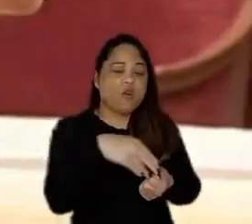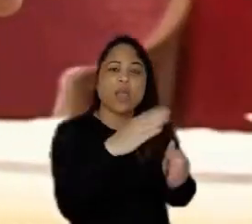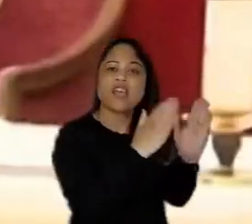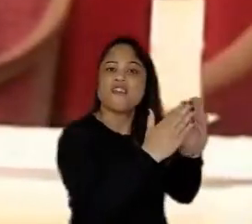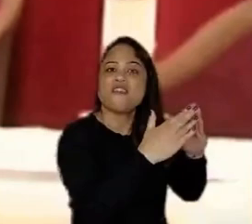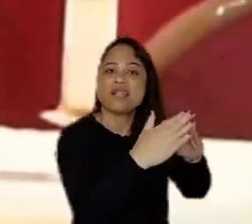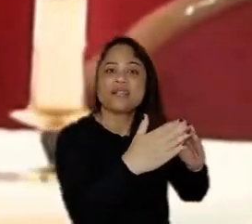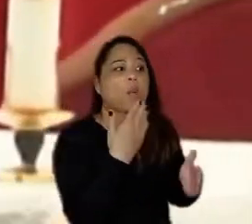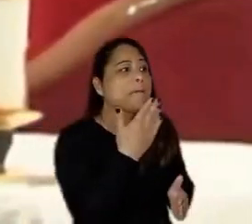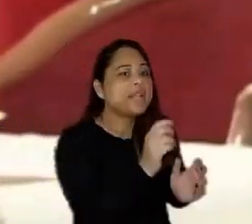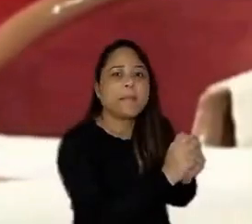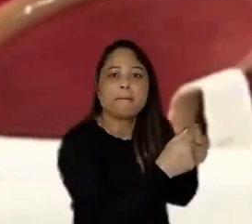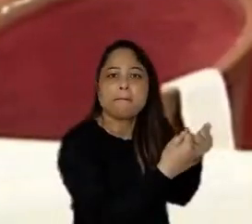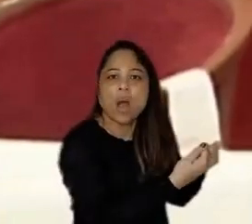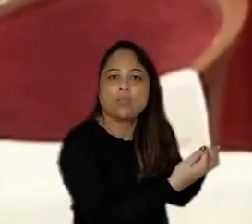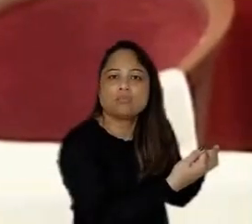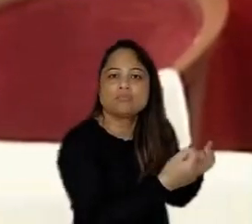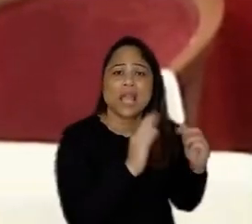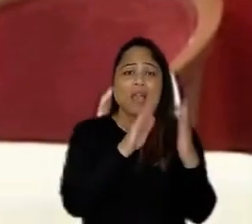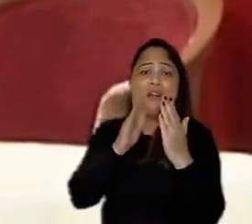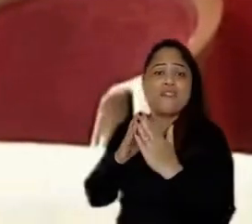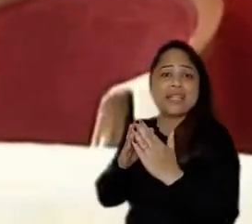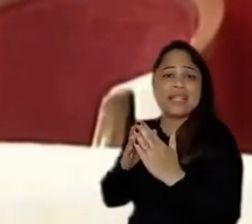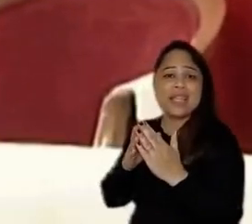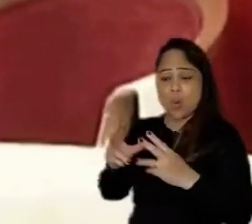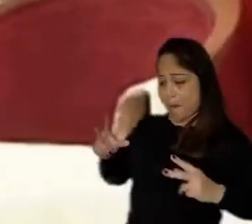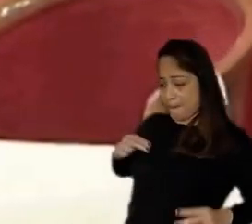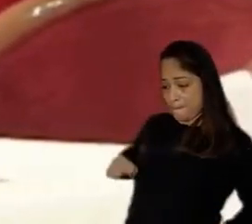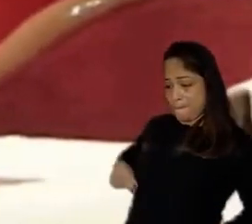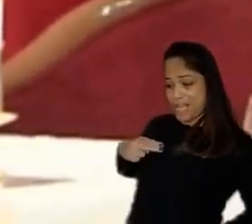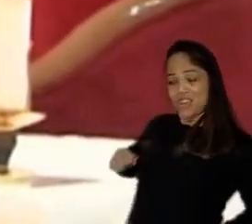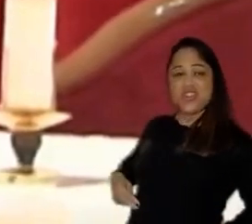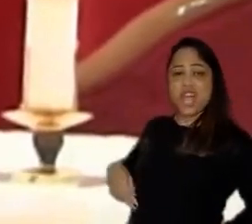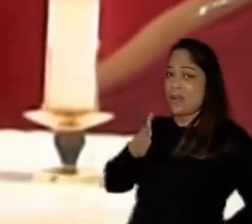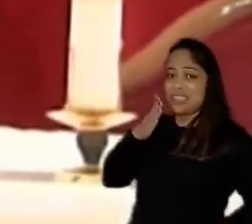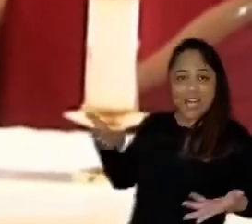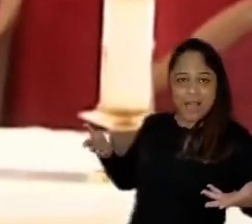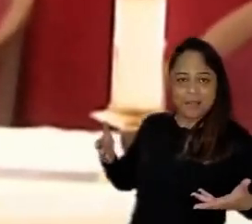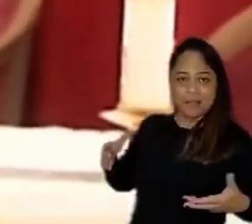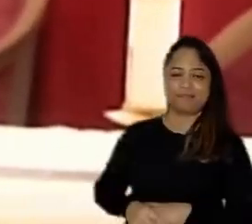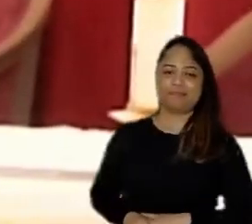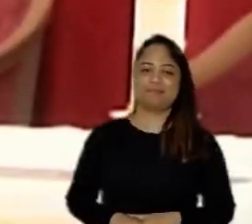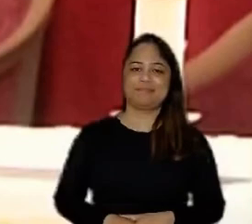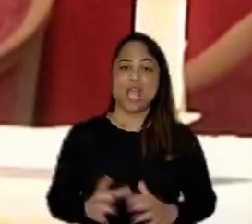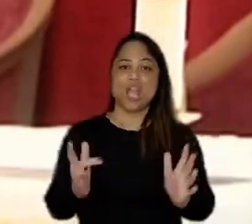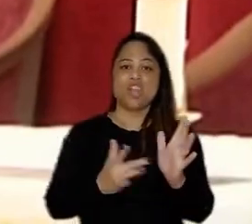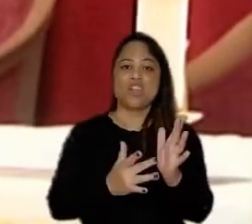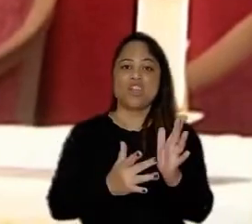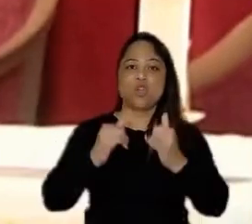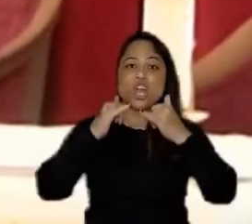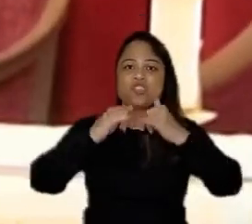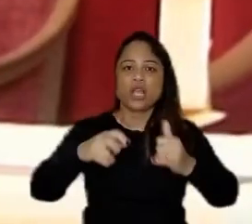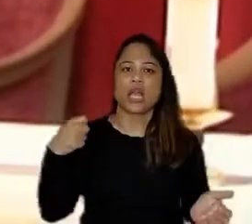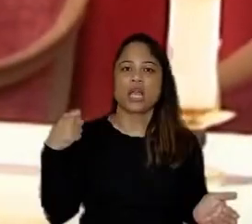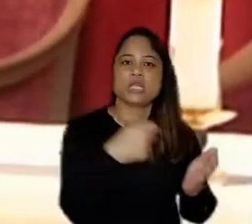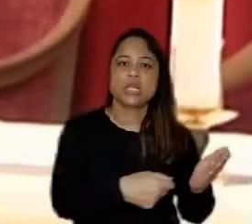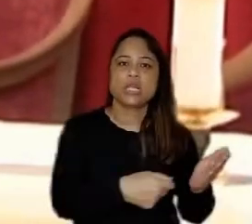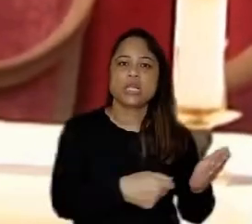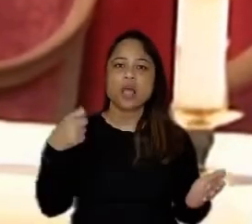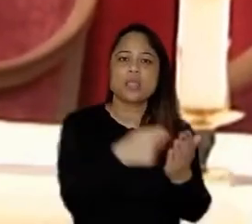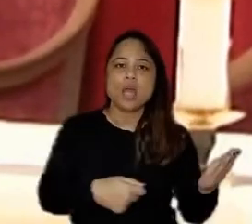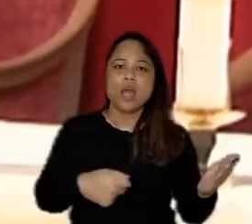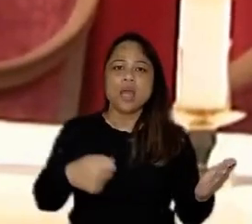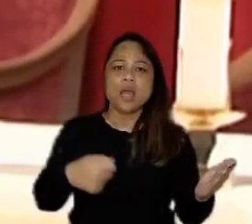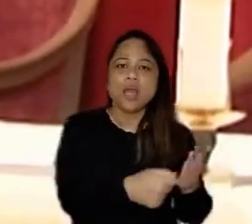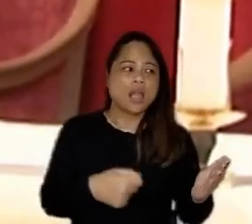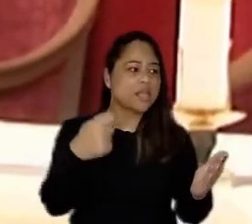está de pijama. E Jesus diz assim: sabe como é que vocês têm que fazer? Insiste, insiste, insiste,